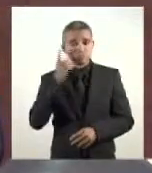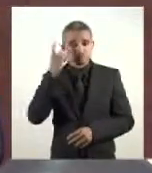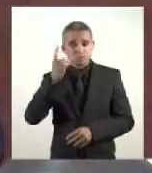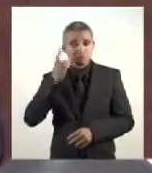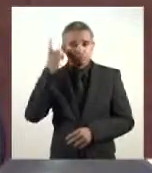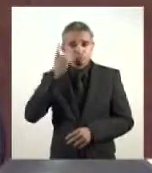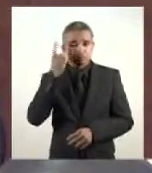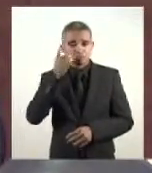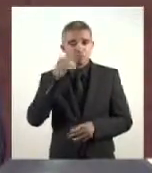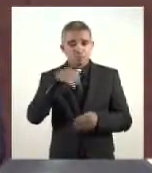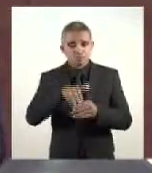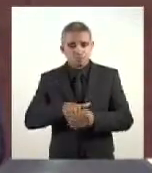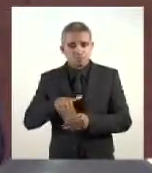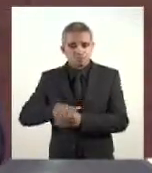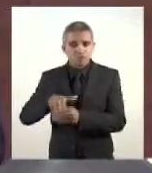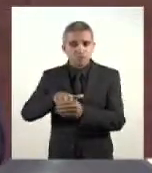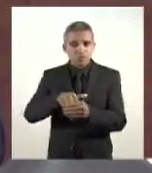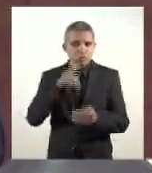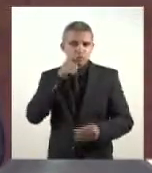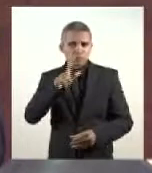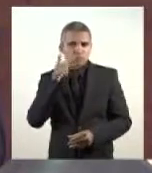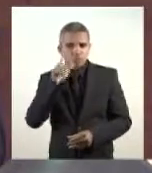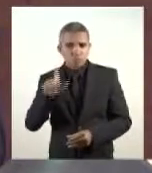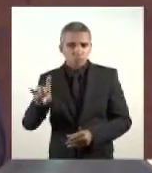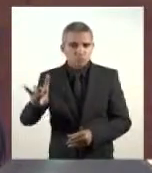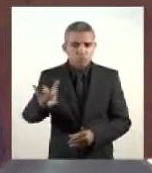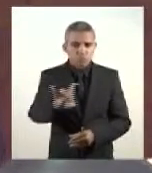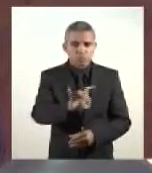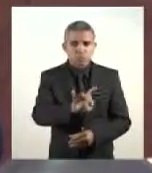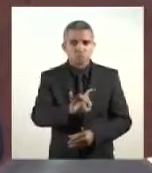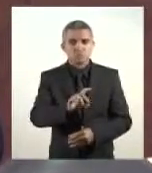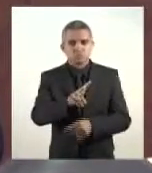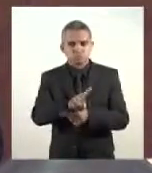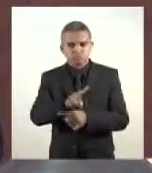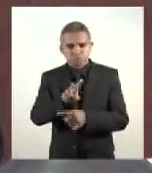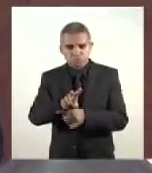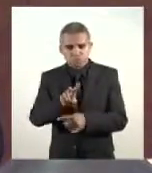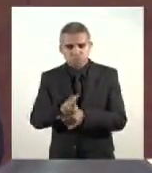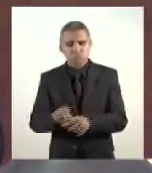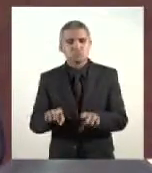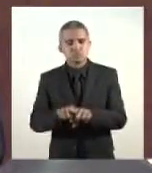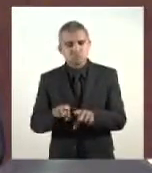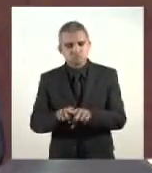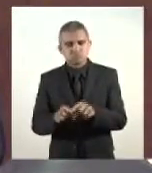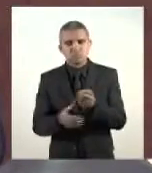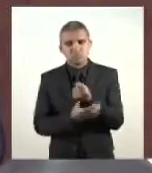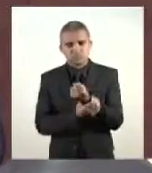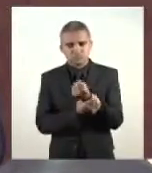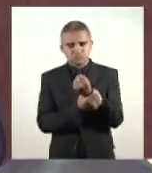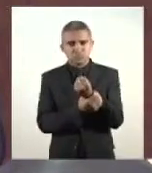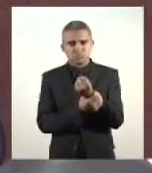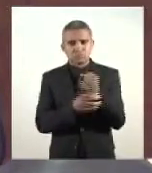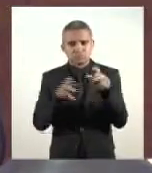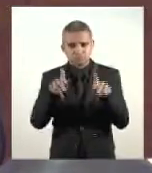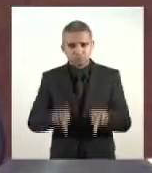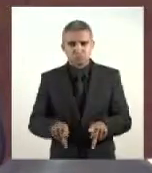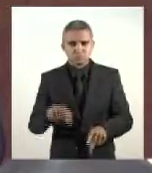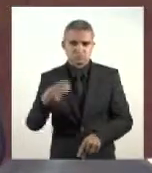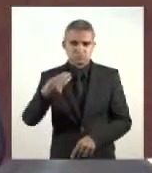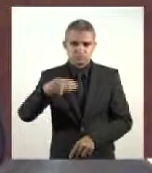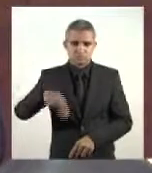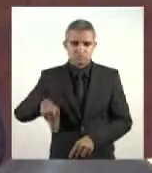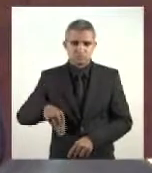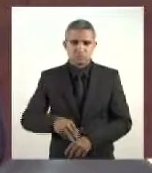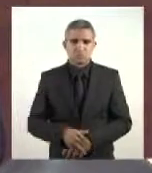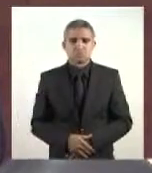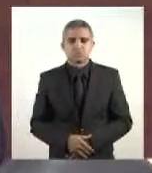fomos eleitos para defender também a segurança do povo do Maranhão.